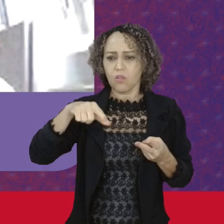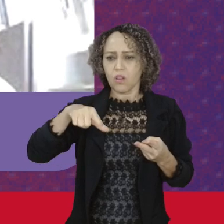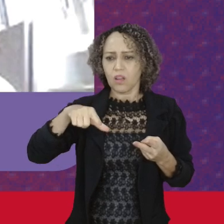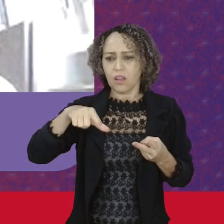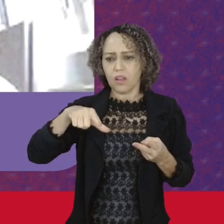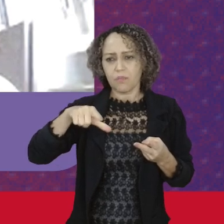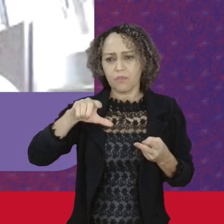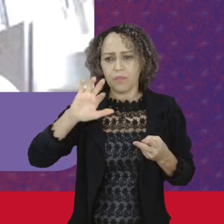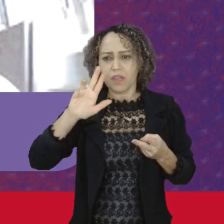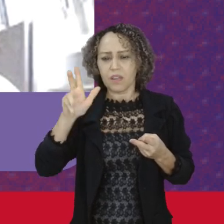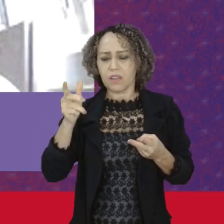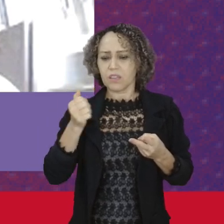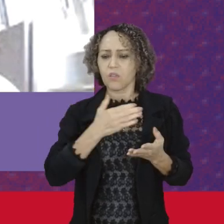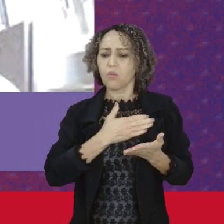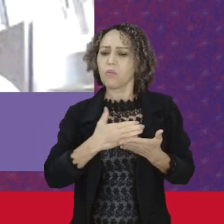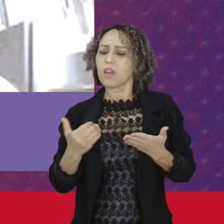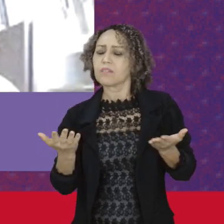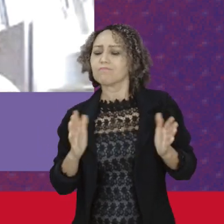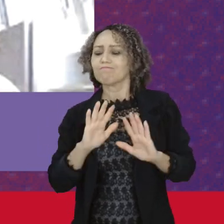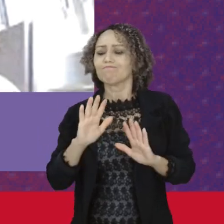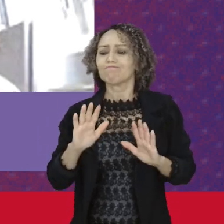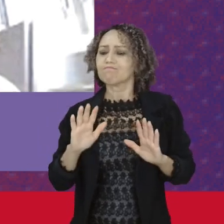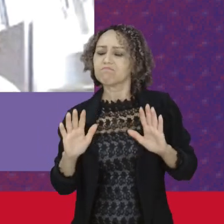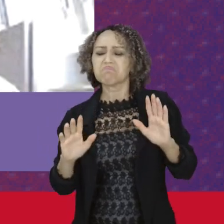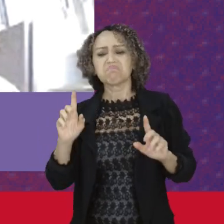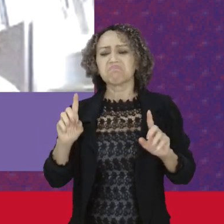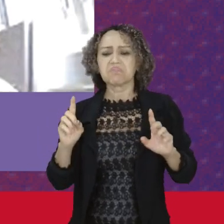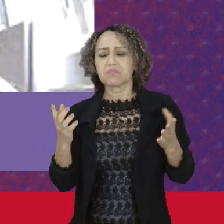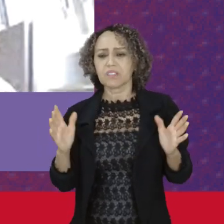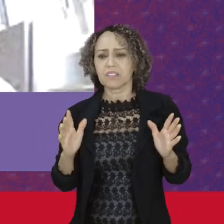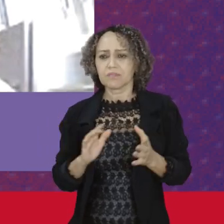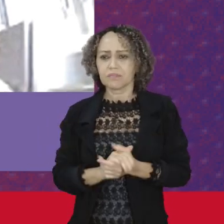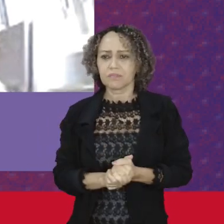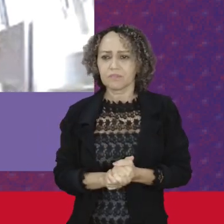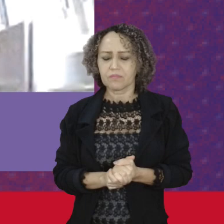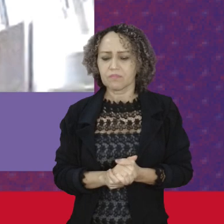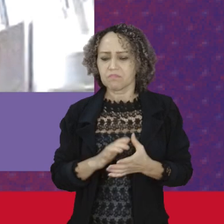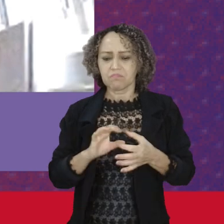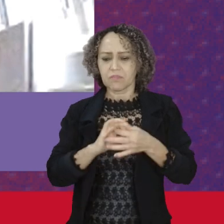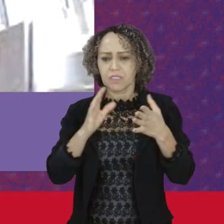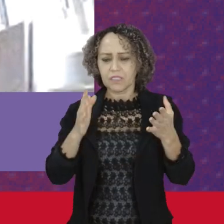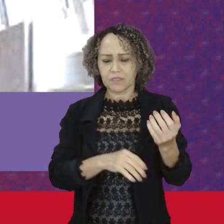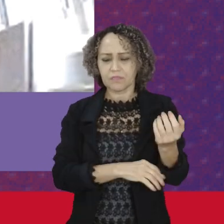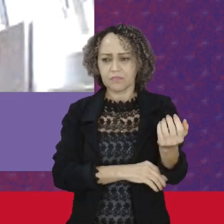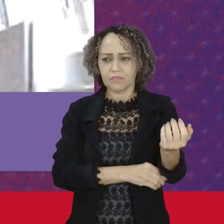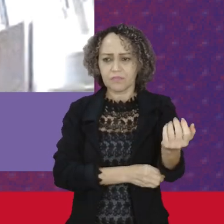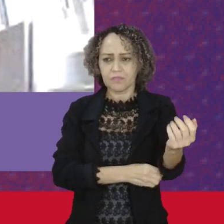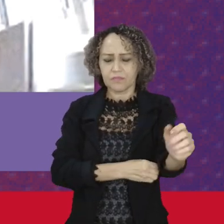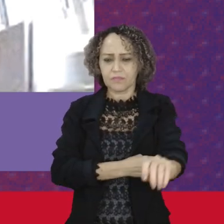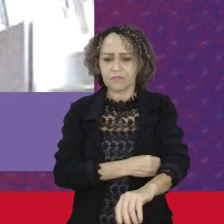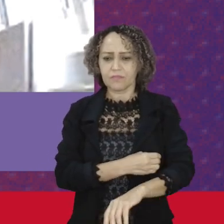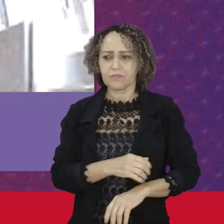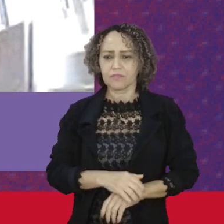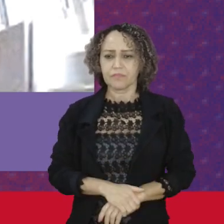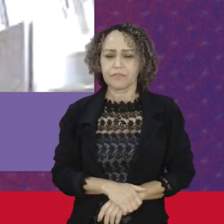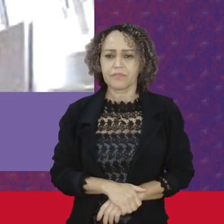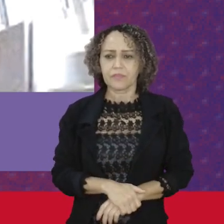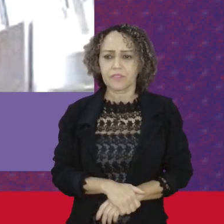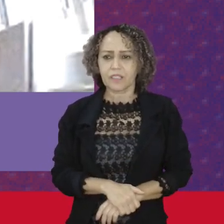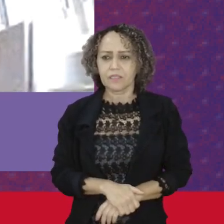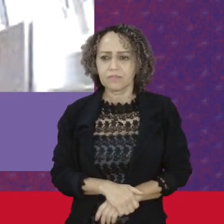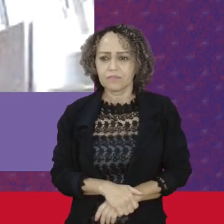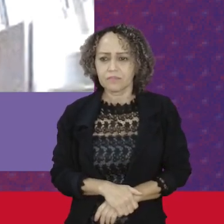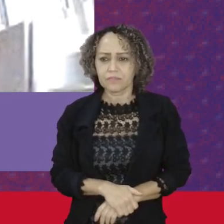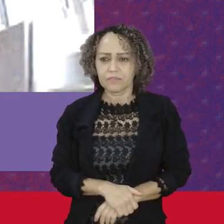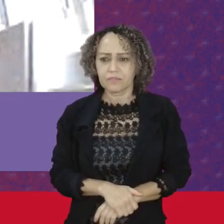vez? Tanto faz. Vocês quero ouvir as duas. Para